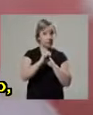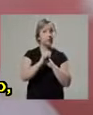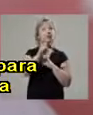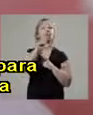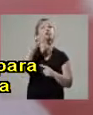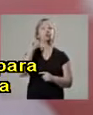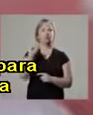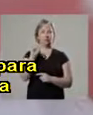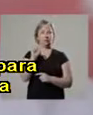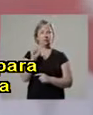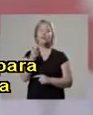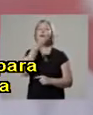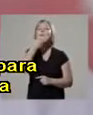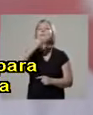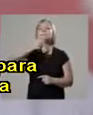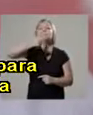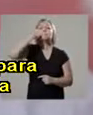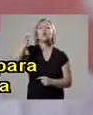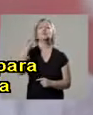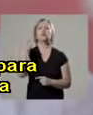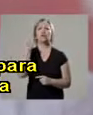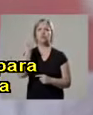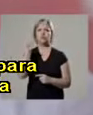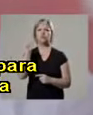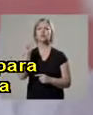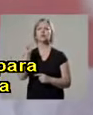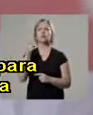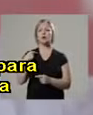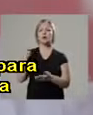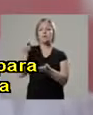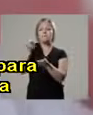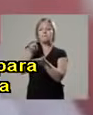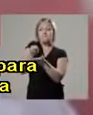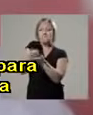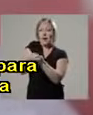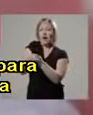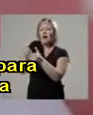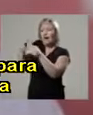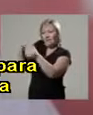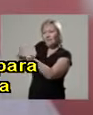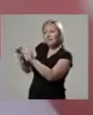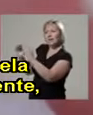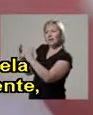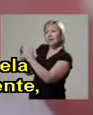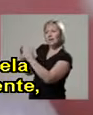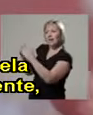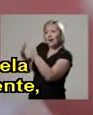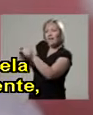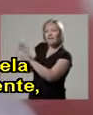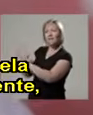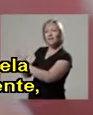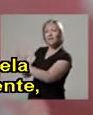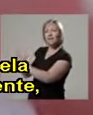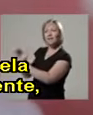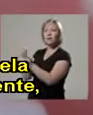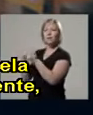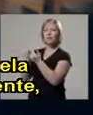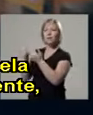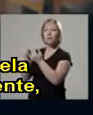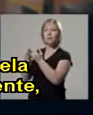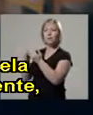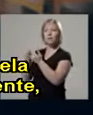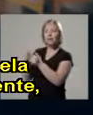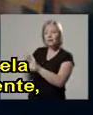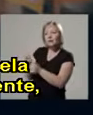preferiria, por exemplo, pagar uma ajuda social para a pessoa ficar em casa do que dar condições a